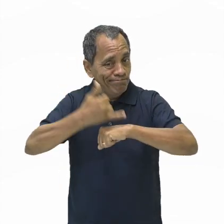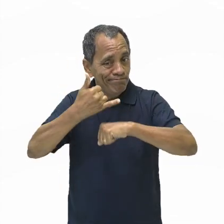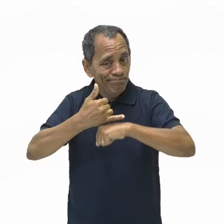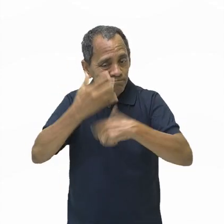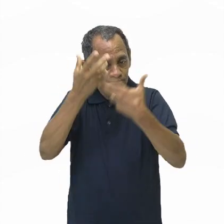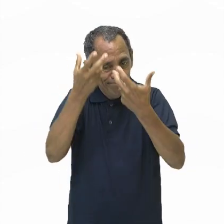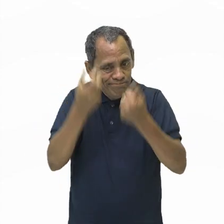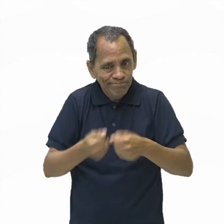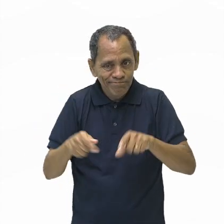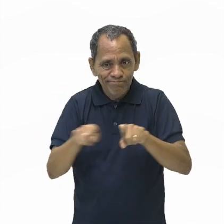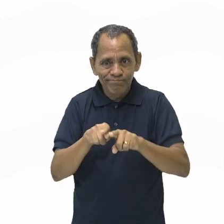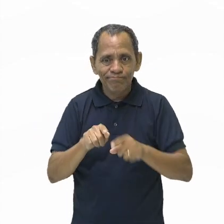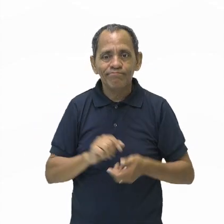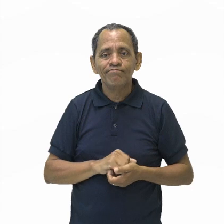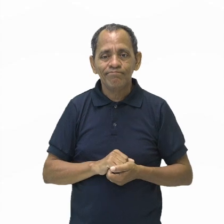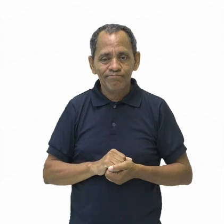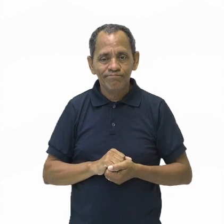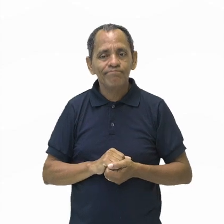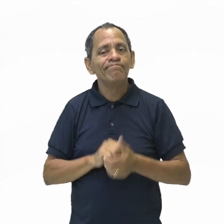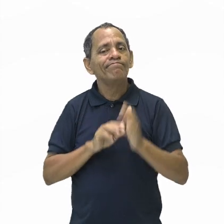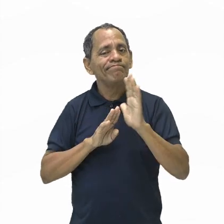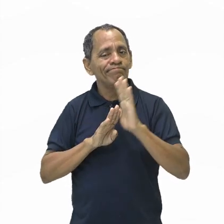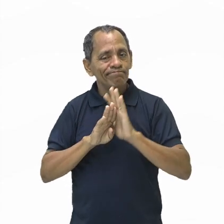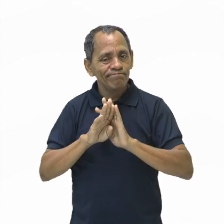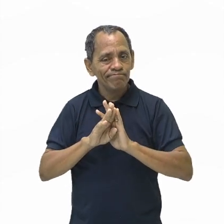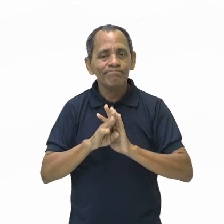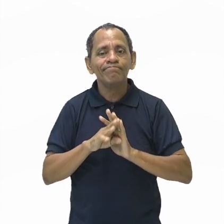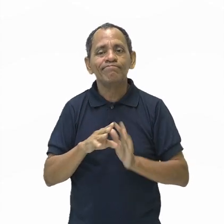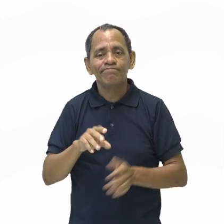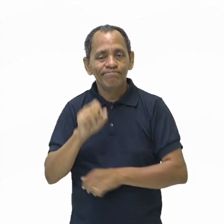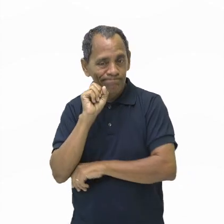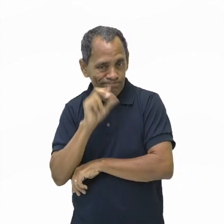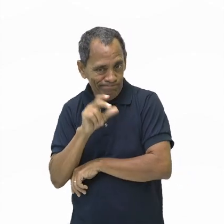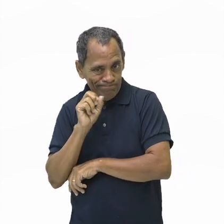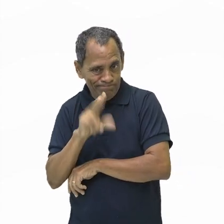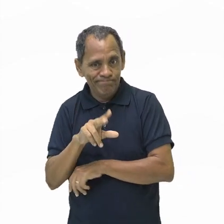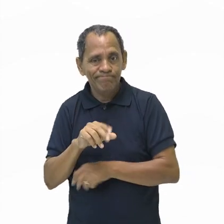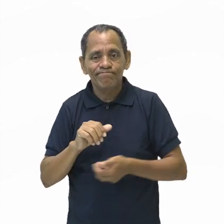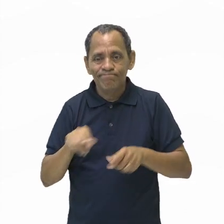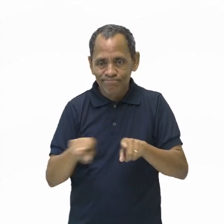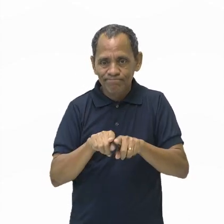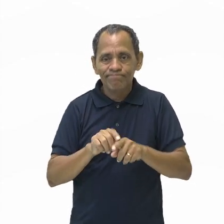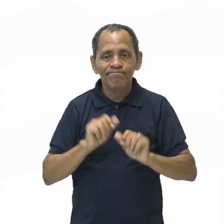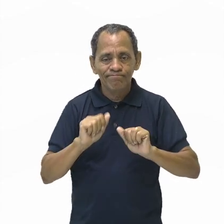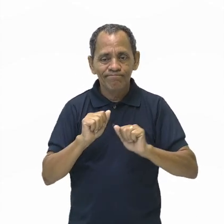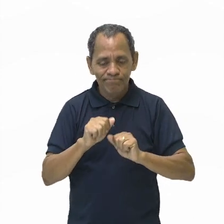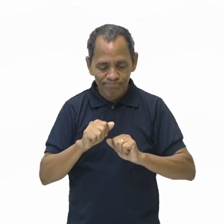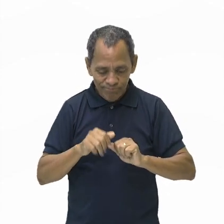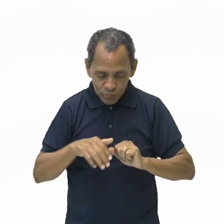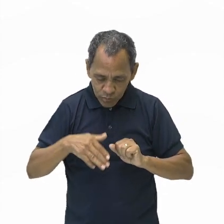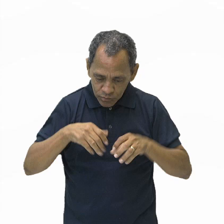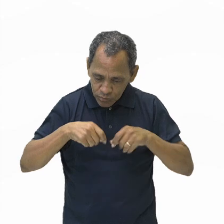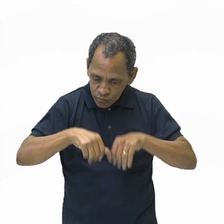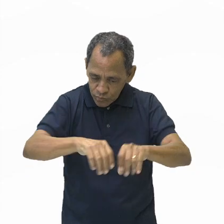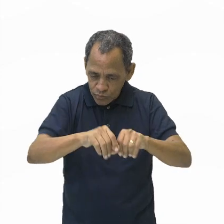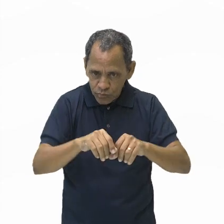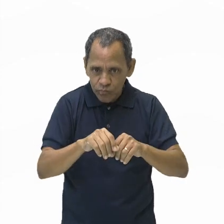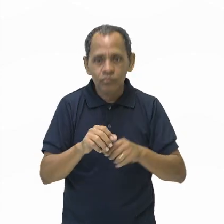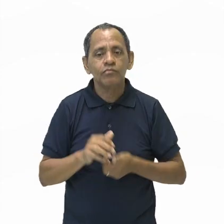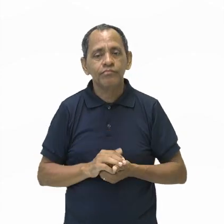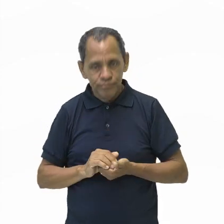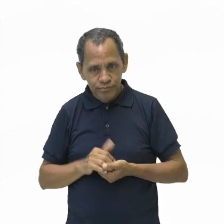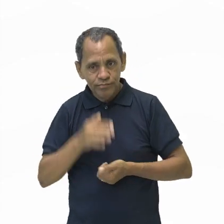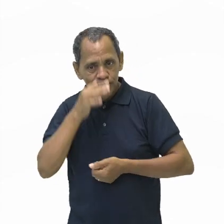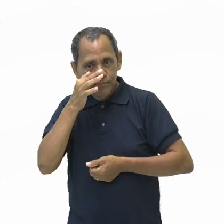periódica. Eles são altamente tóxicos e podem se acumular no solo, afetando plantas, animais e